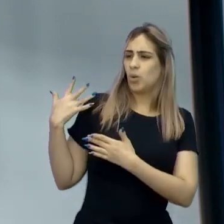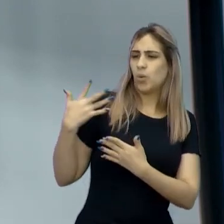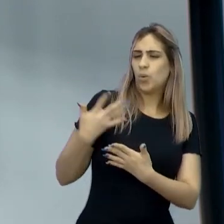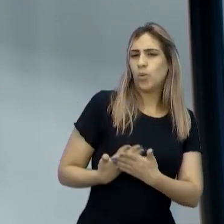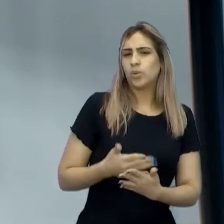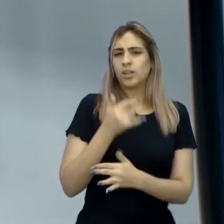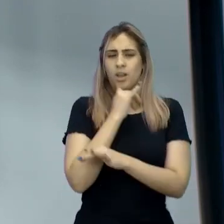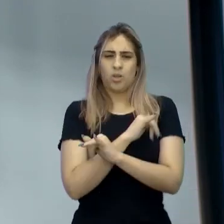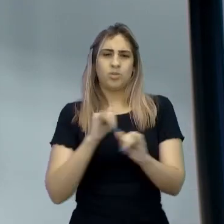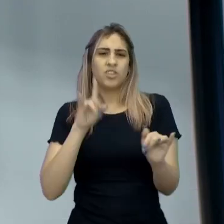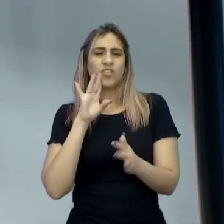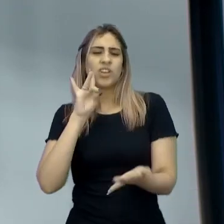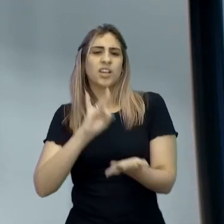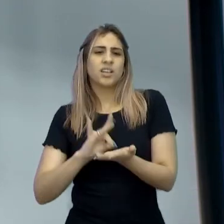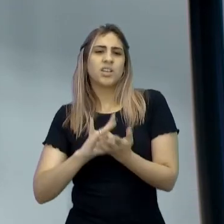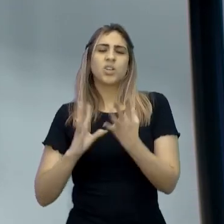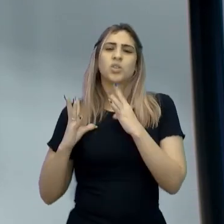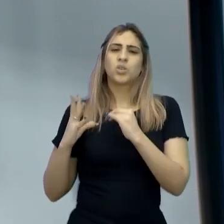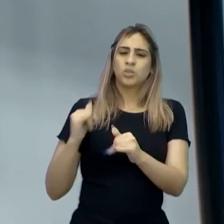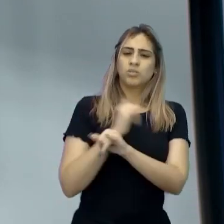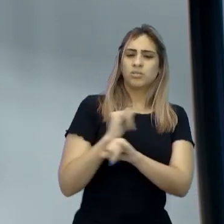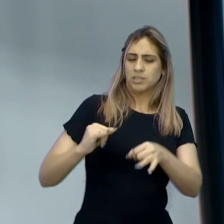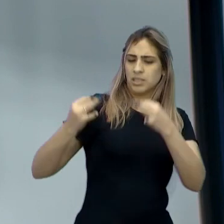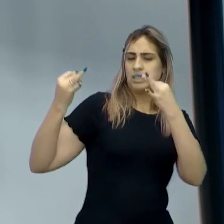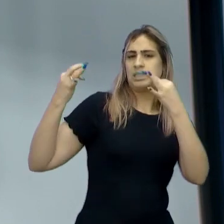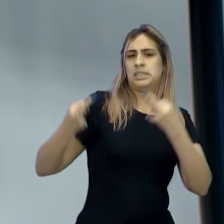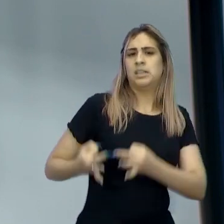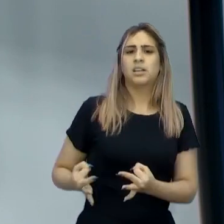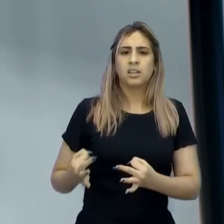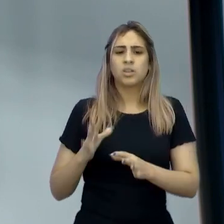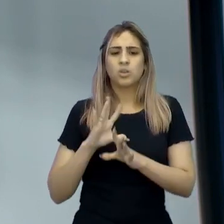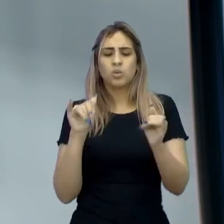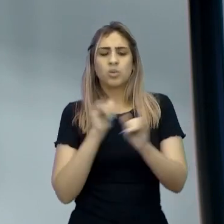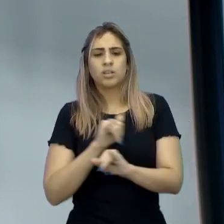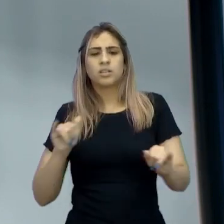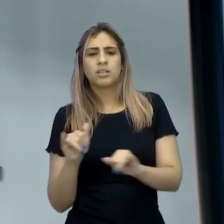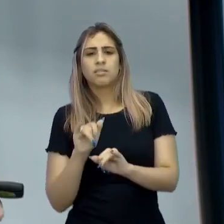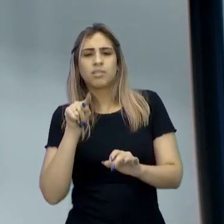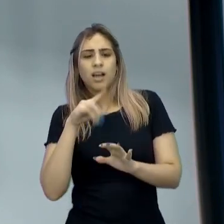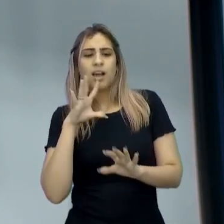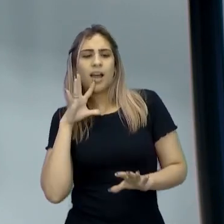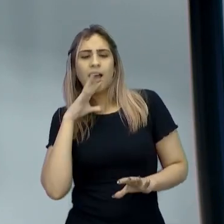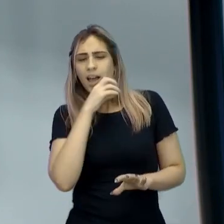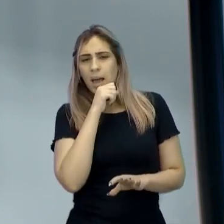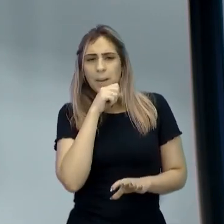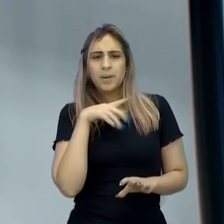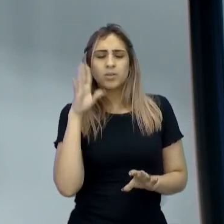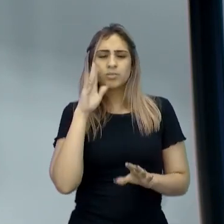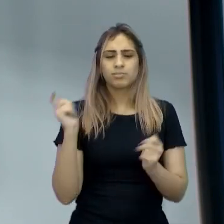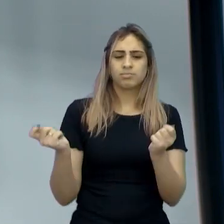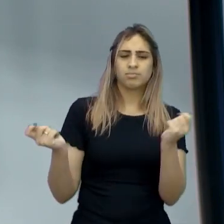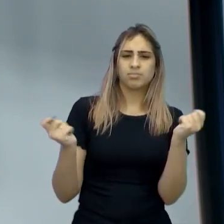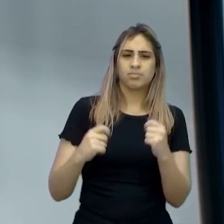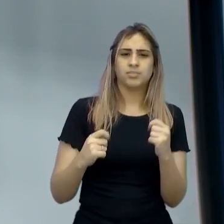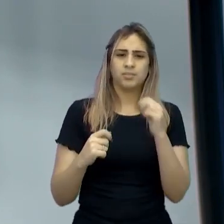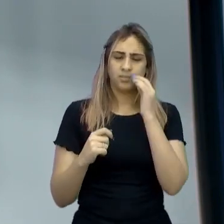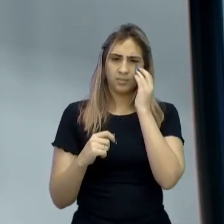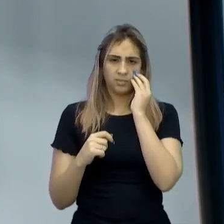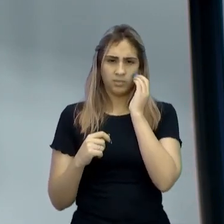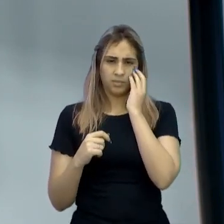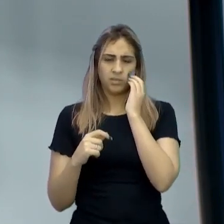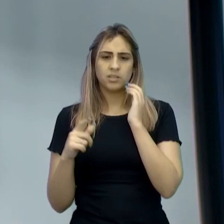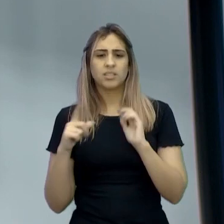é verdadeira, e toda notícia é certinho, que toda notícia expressa confiabilidade, e não é assim. A gente tem que